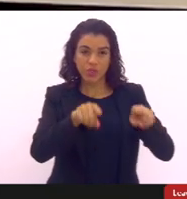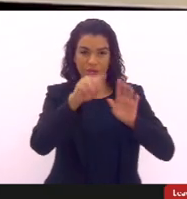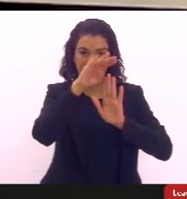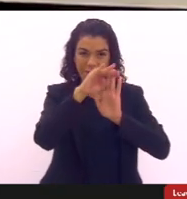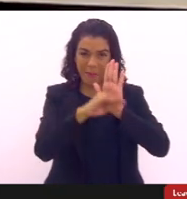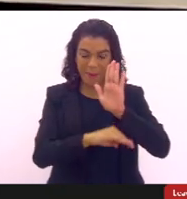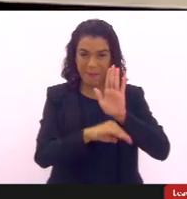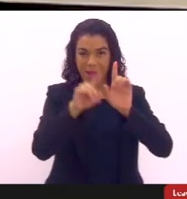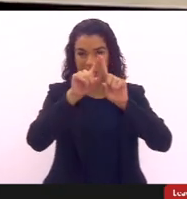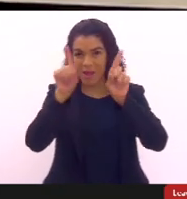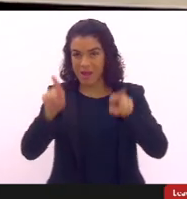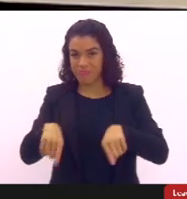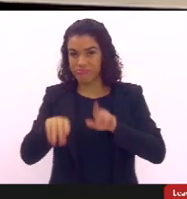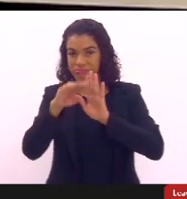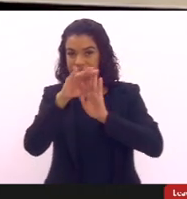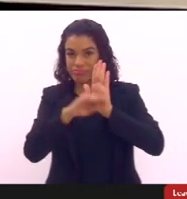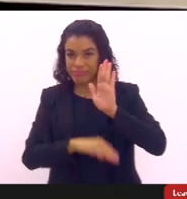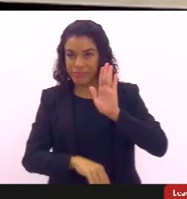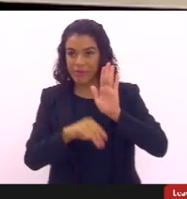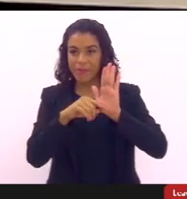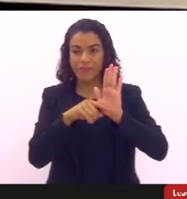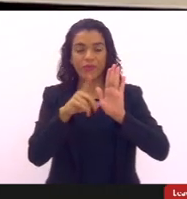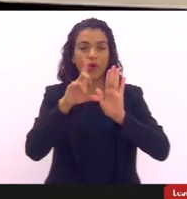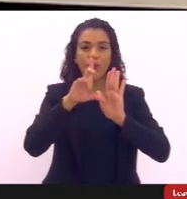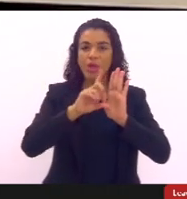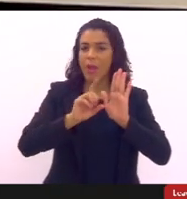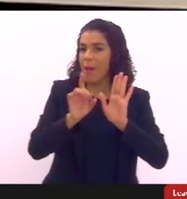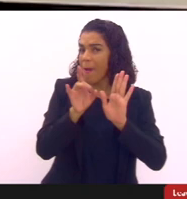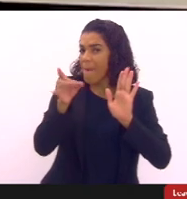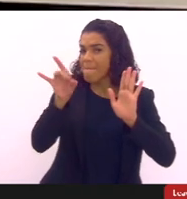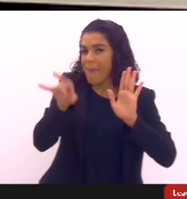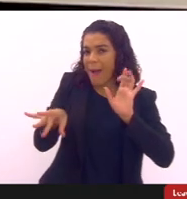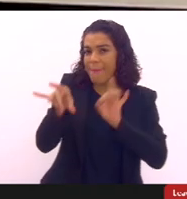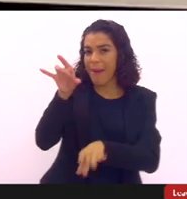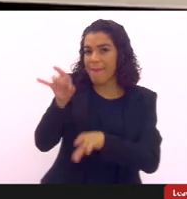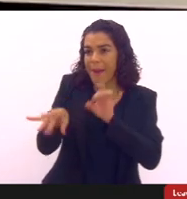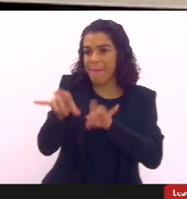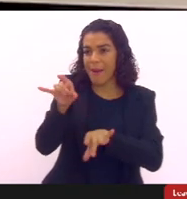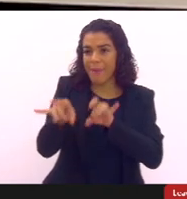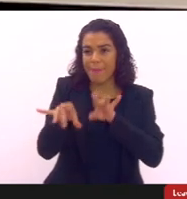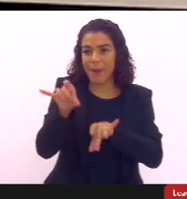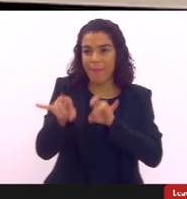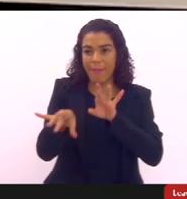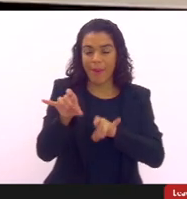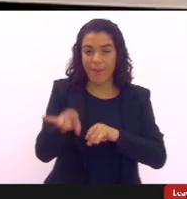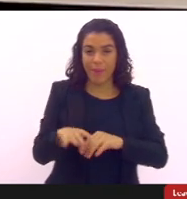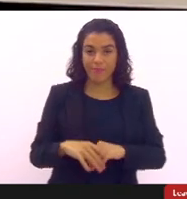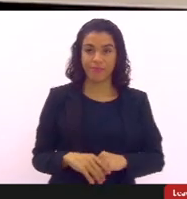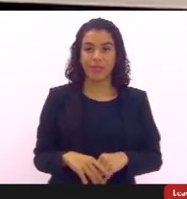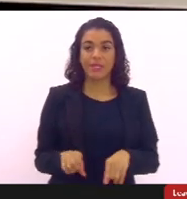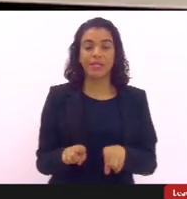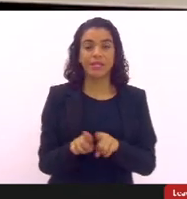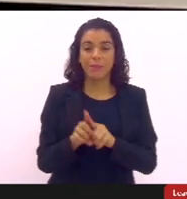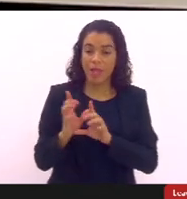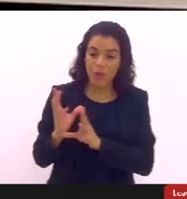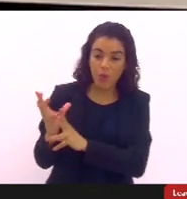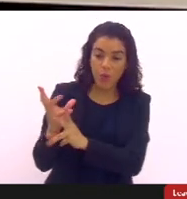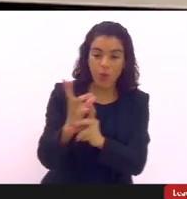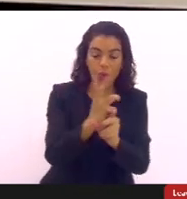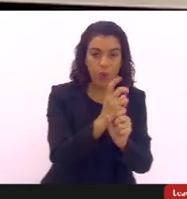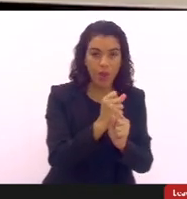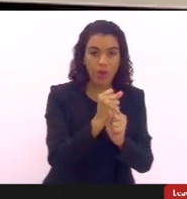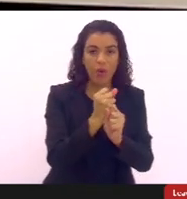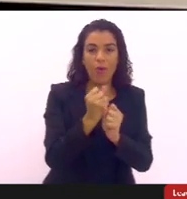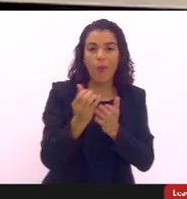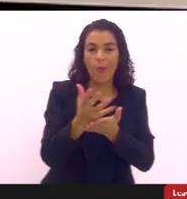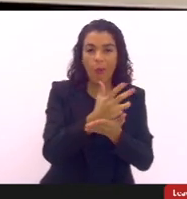Administração Penitenciária foram muito esvaziados no âmbito da saúde. O orçamento da Secretaria de